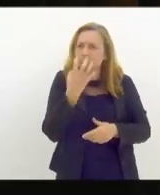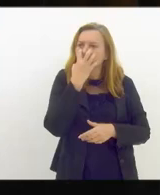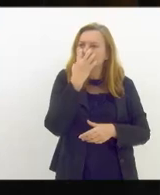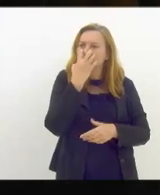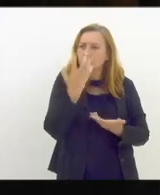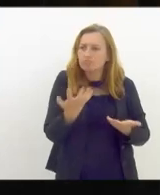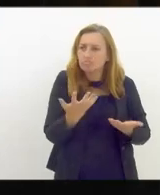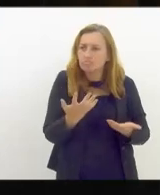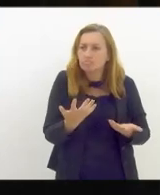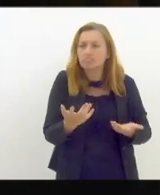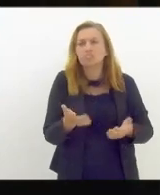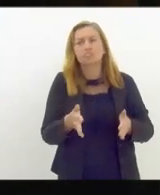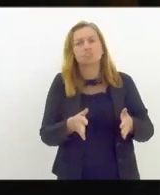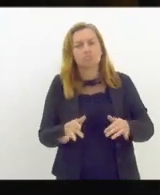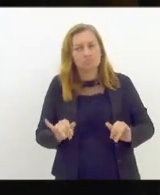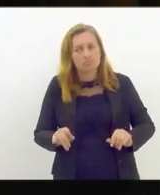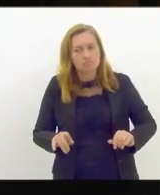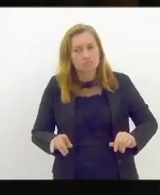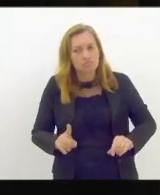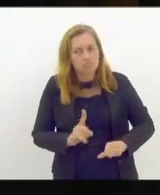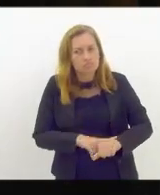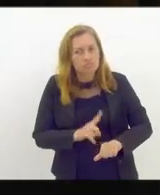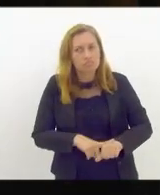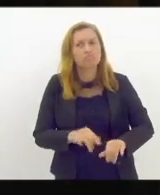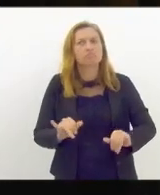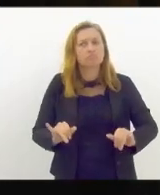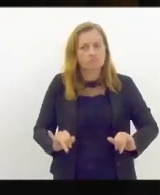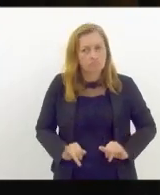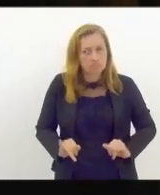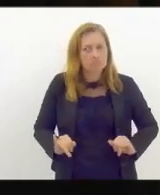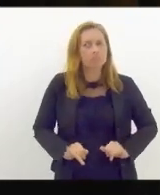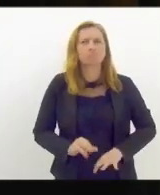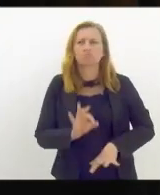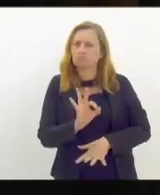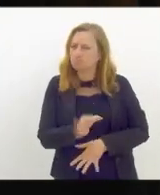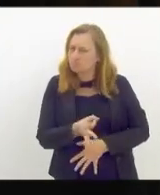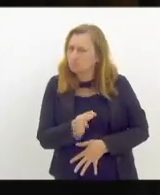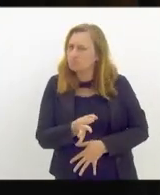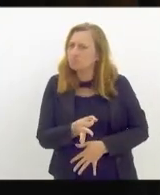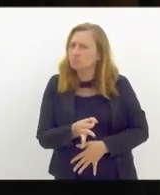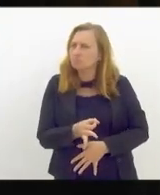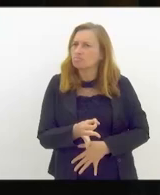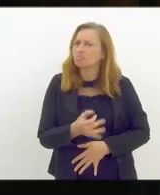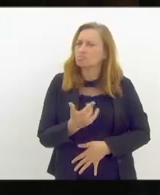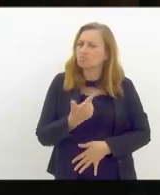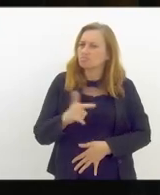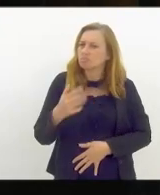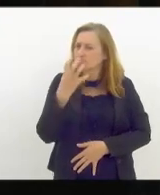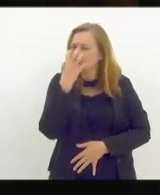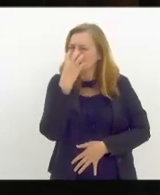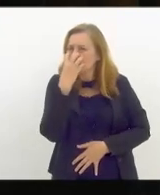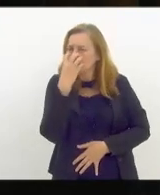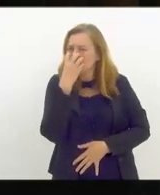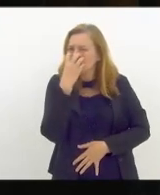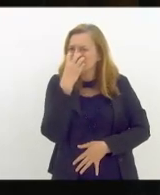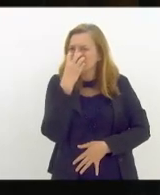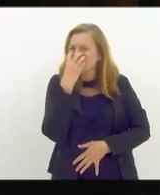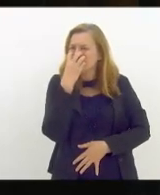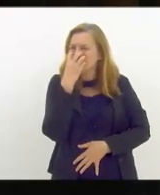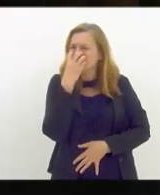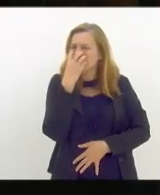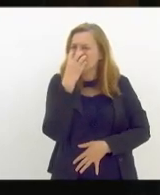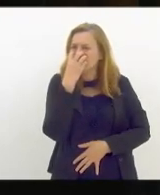e que passava num momento de sufoco, literalmente, sem nem ter os respiradores para curar